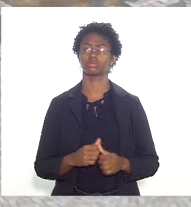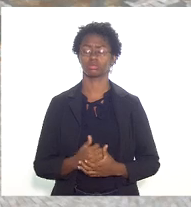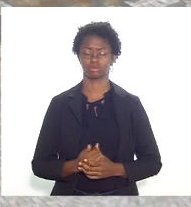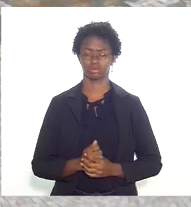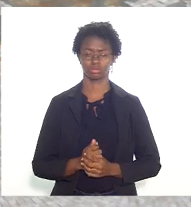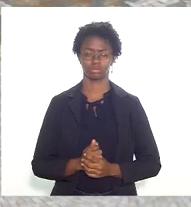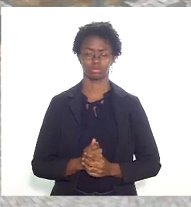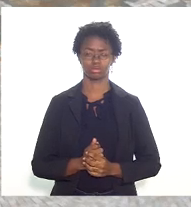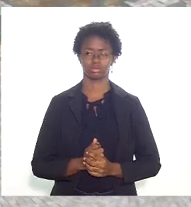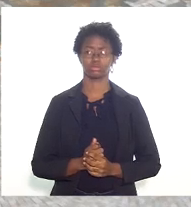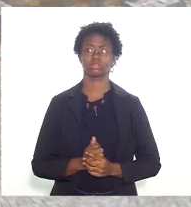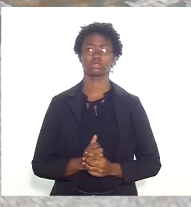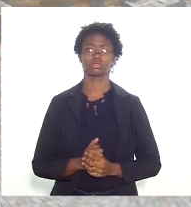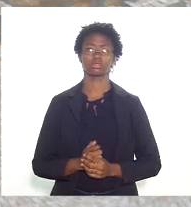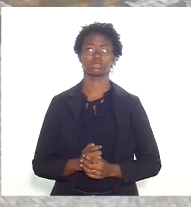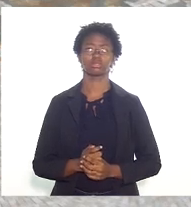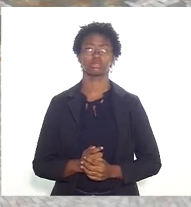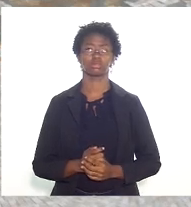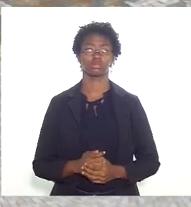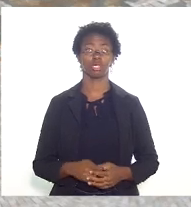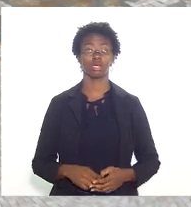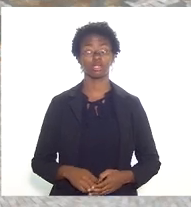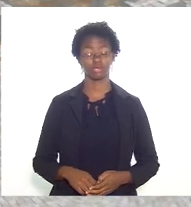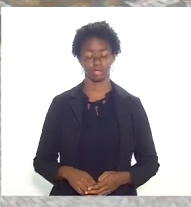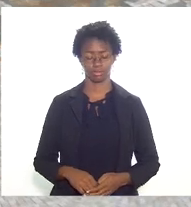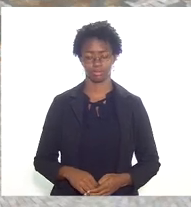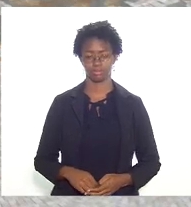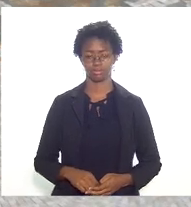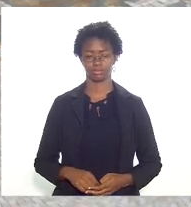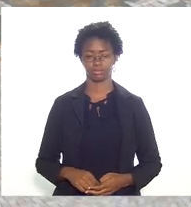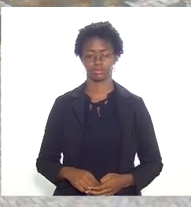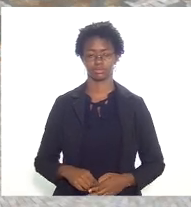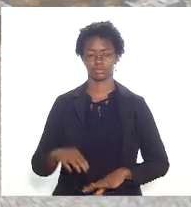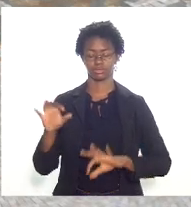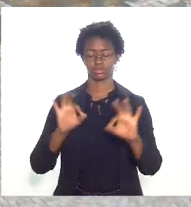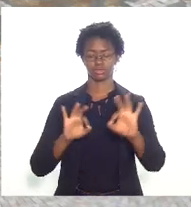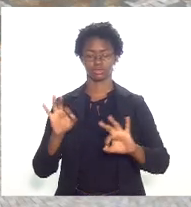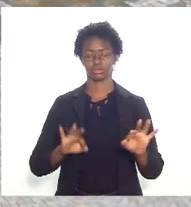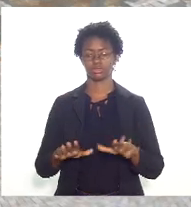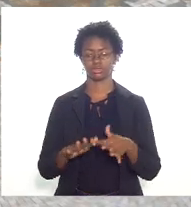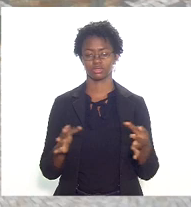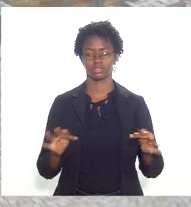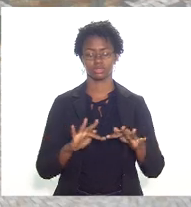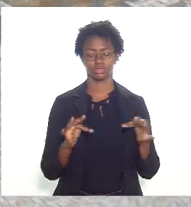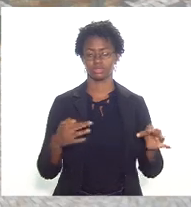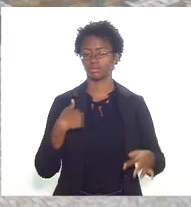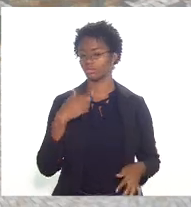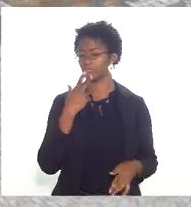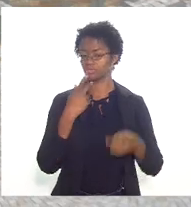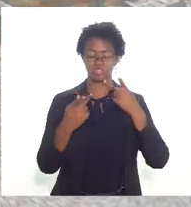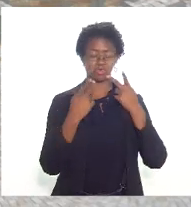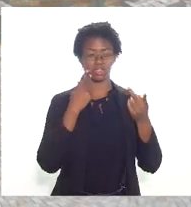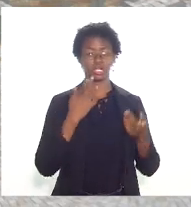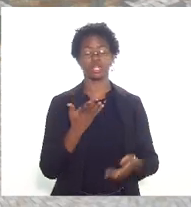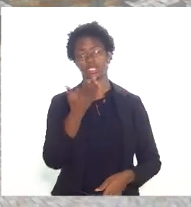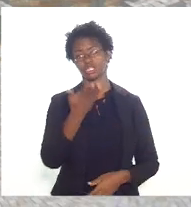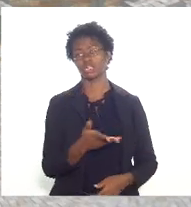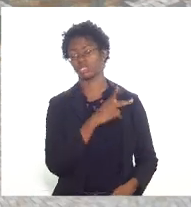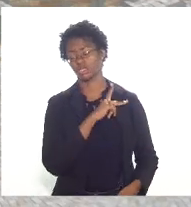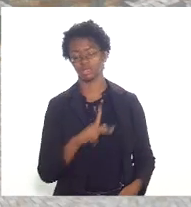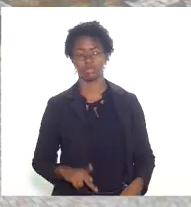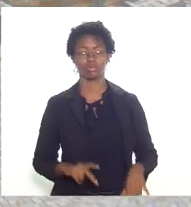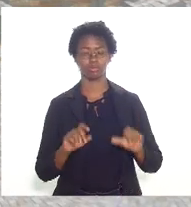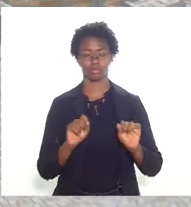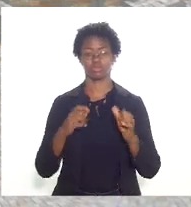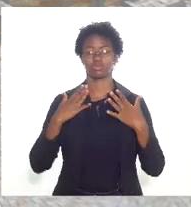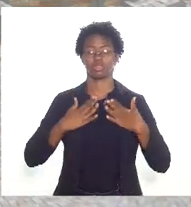excelência' nós conseguiremos antecipar ordinária são dois projetos simples para dar parecer e aí vossa excelência poderia fazer com tranquilidade